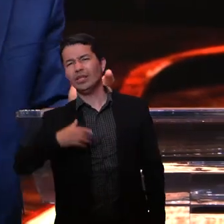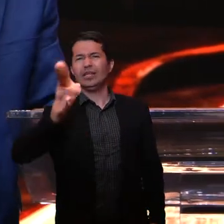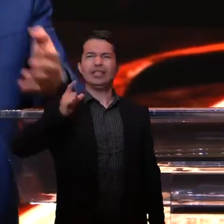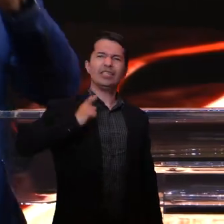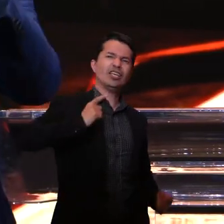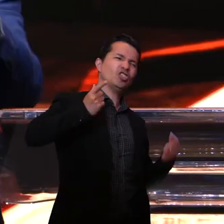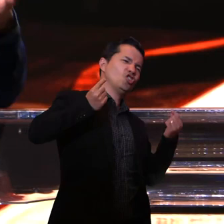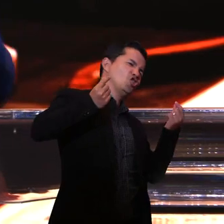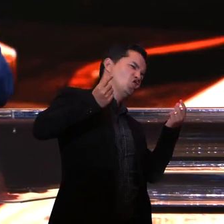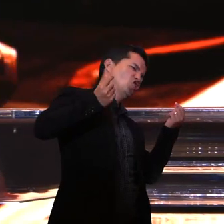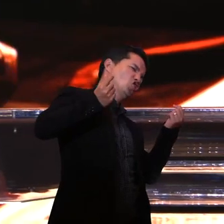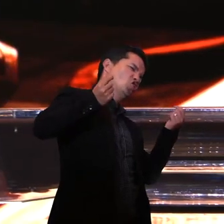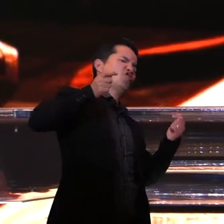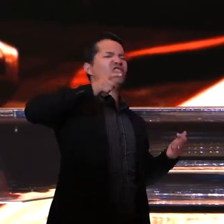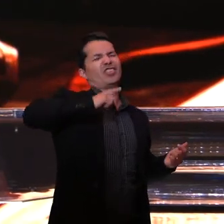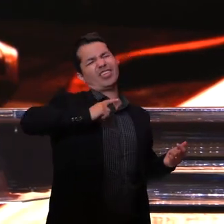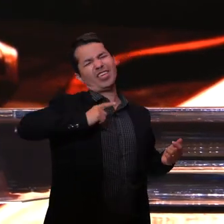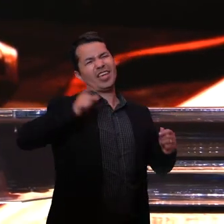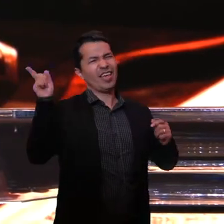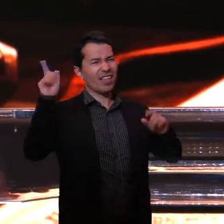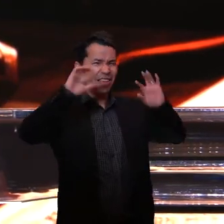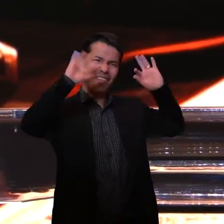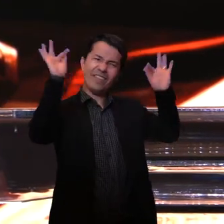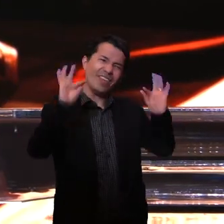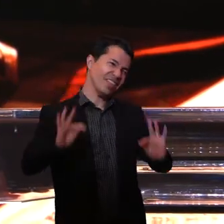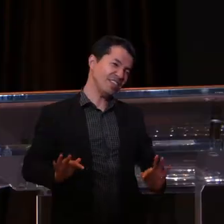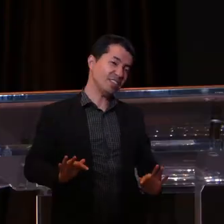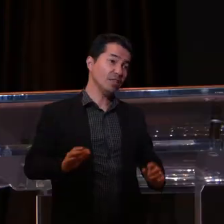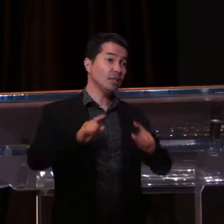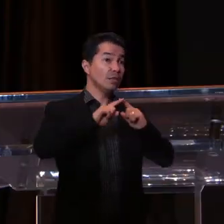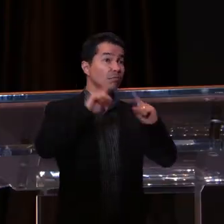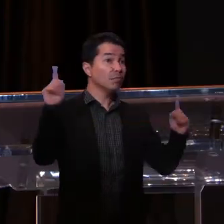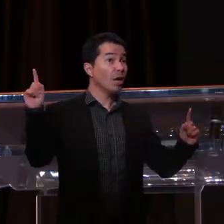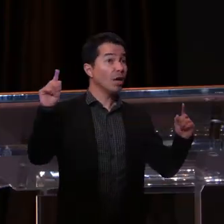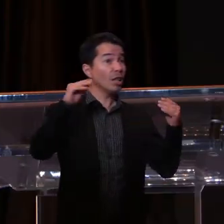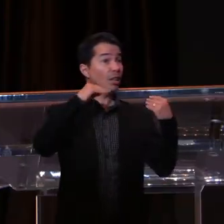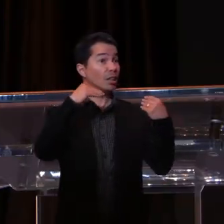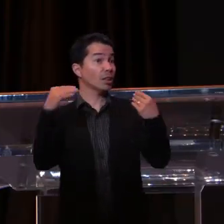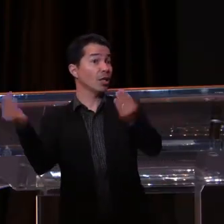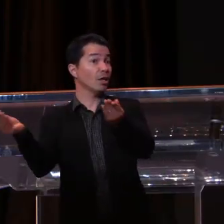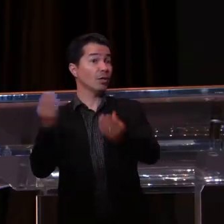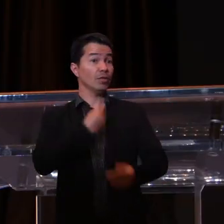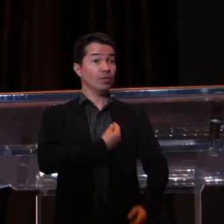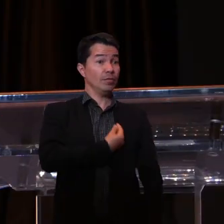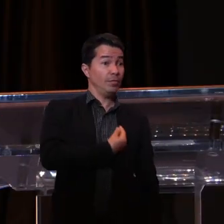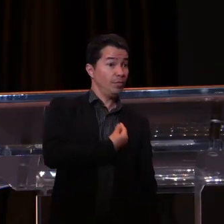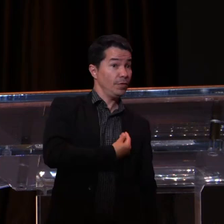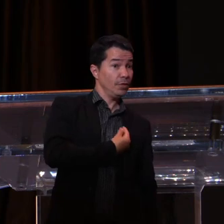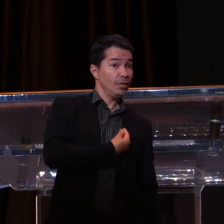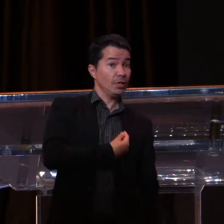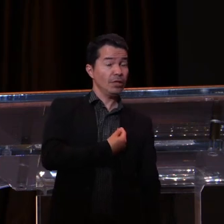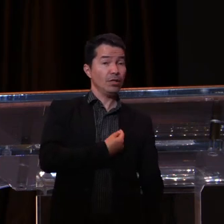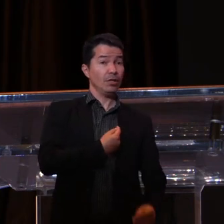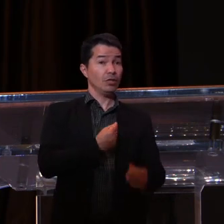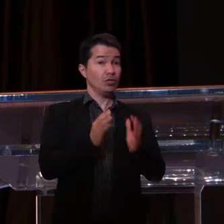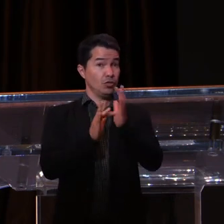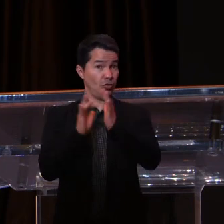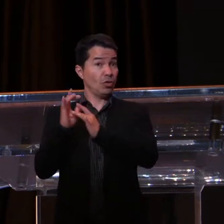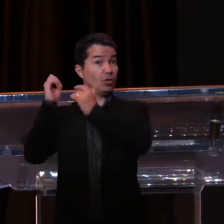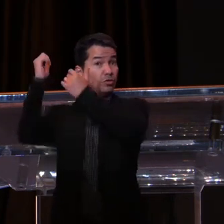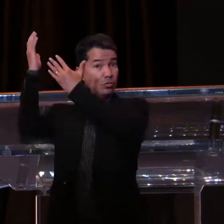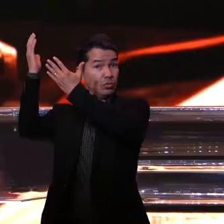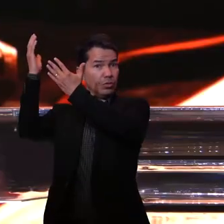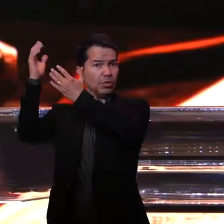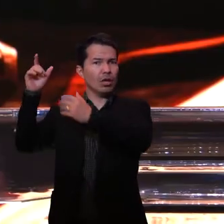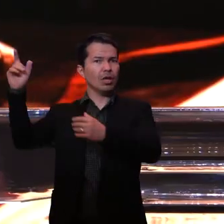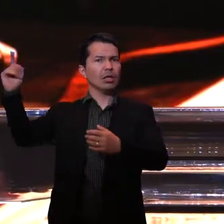de vida, ela era feliz. Mas depois que ela entregou a vida para Jesus e recebeu o capacete da salvação, ela